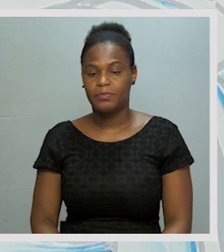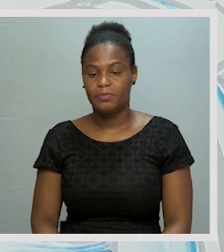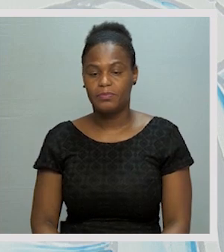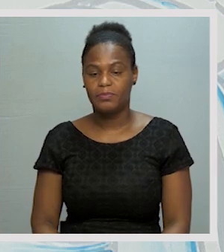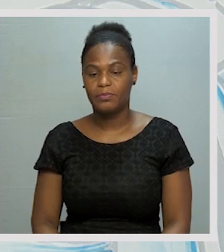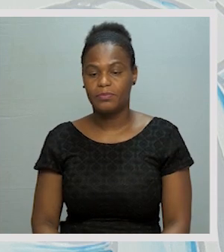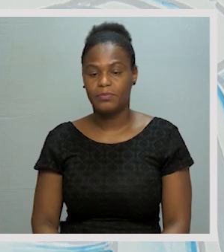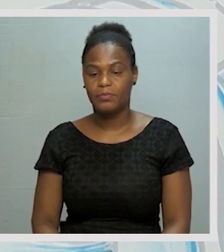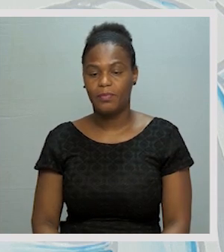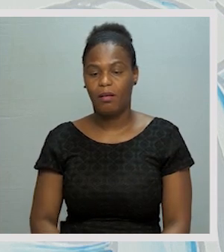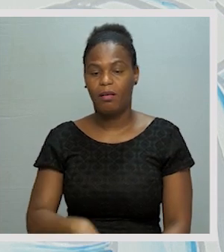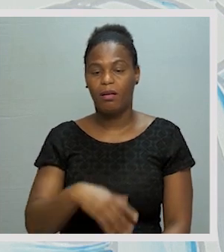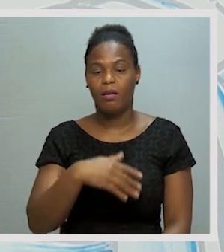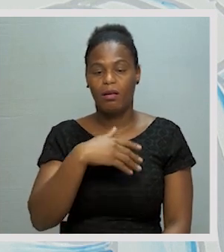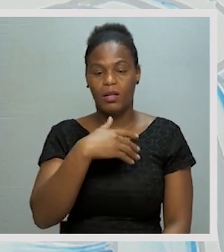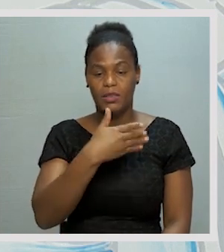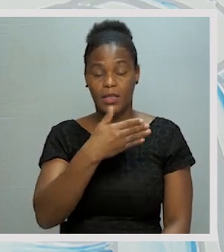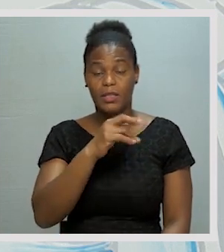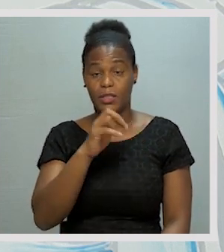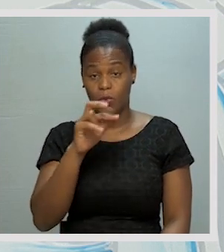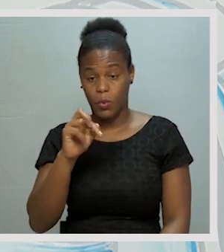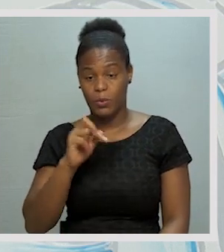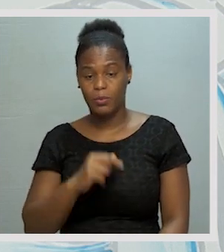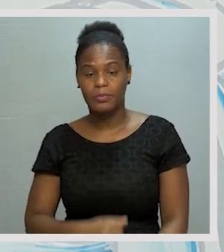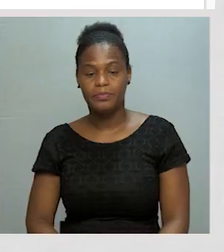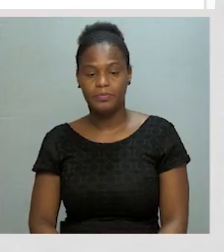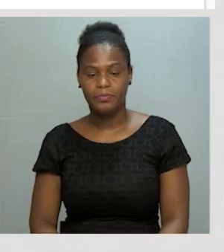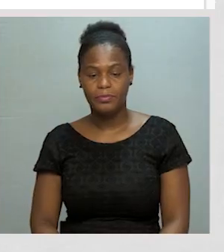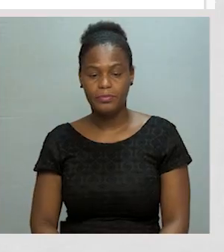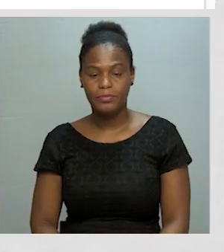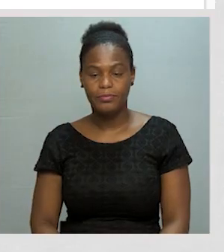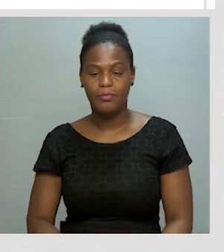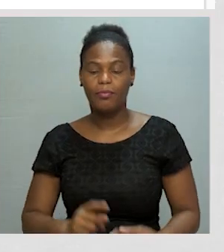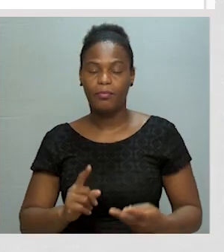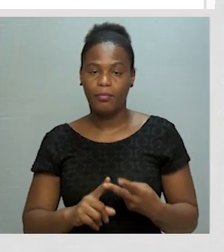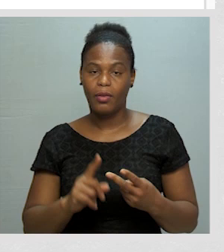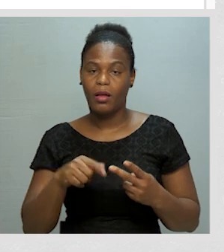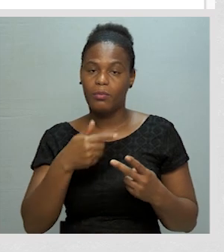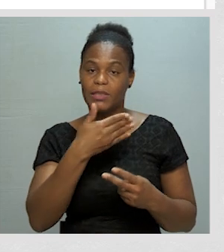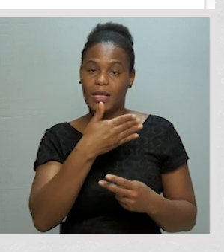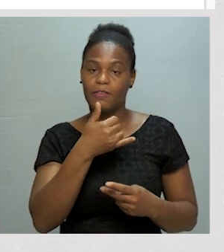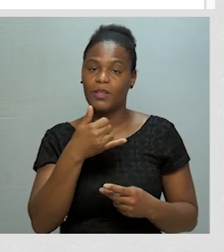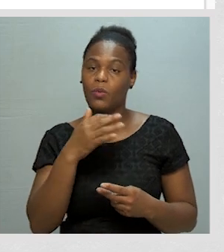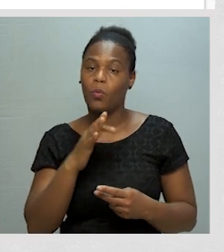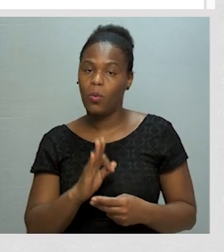passageiros. Quantos passageiros seguem nos dois barcos? Dados,